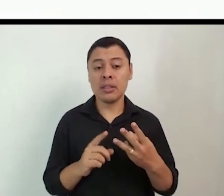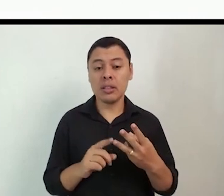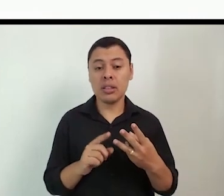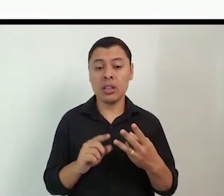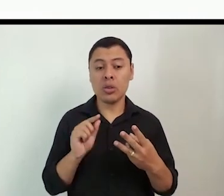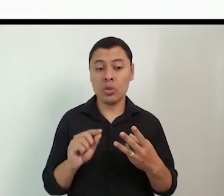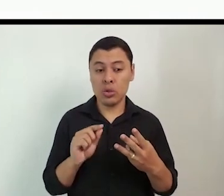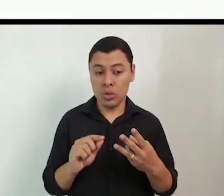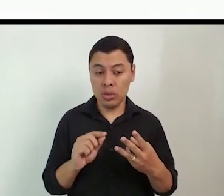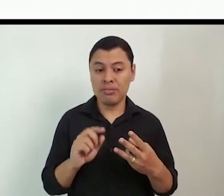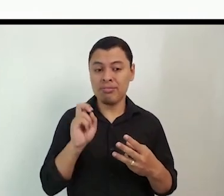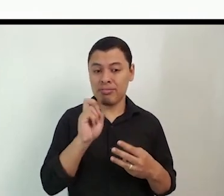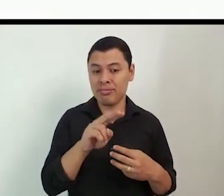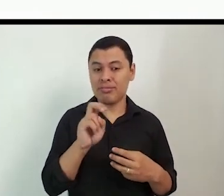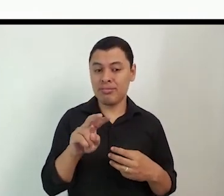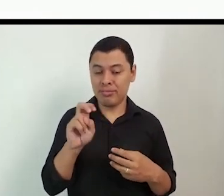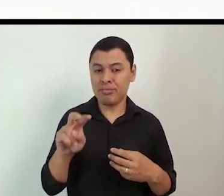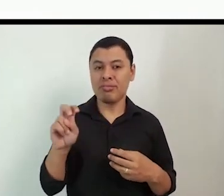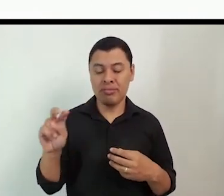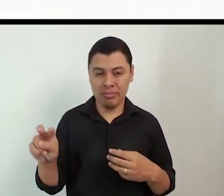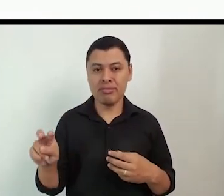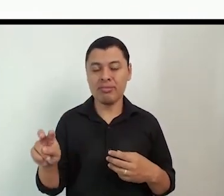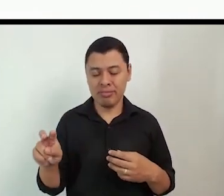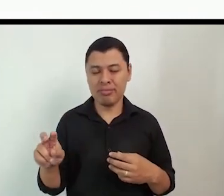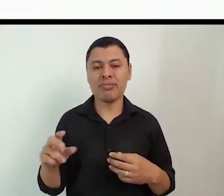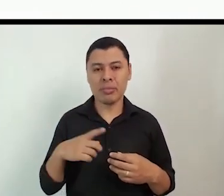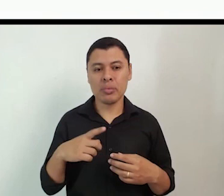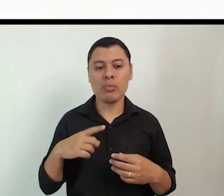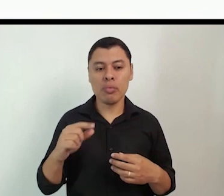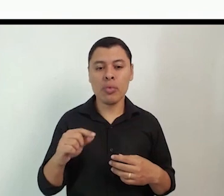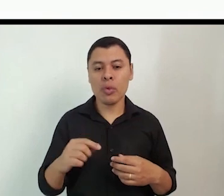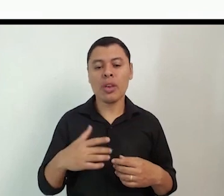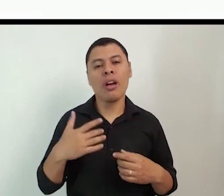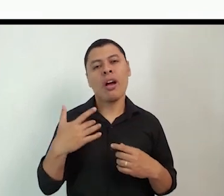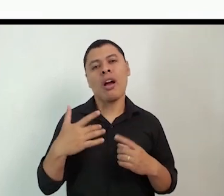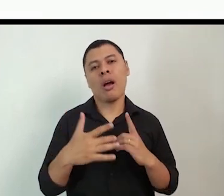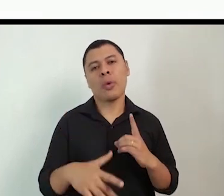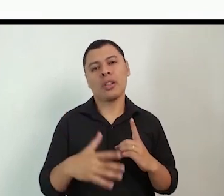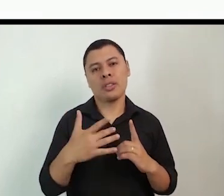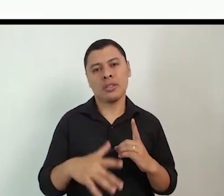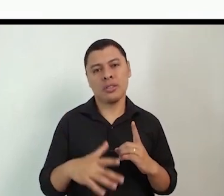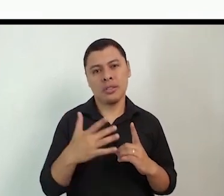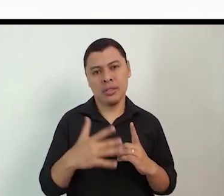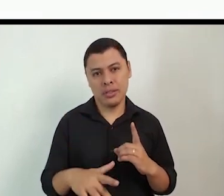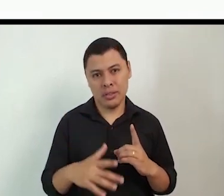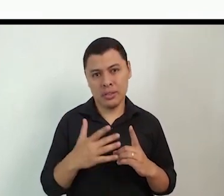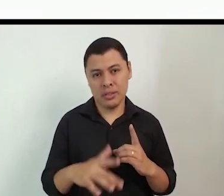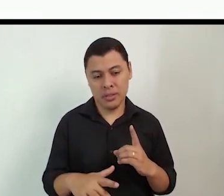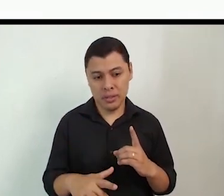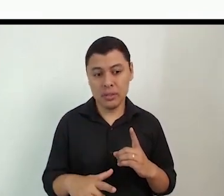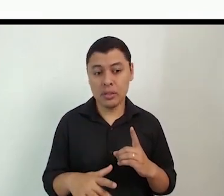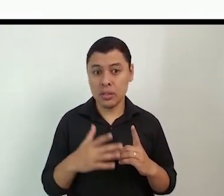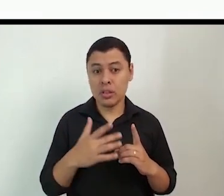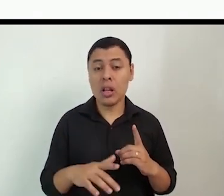muito grande que a gente vive enquanto pessoa com deficiência, que é o capacitismo. Capacitismo, para quem não sabe, é esse preconceito